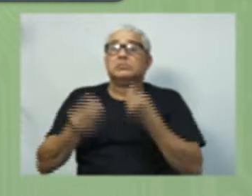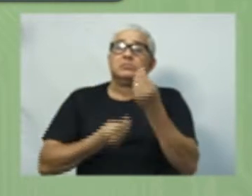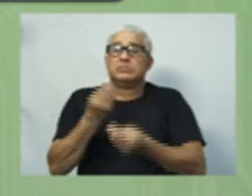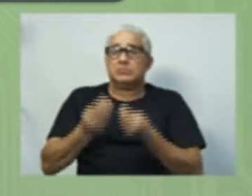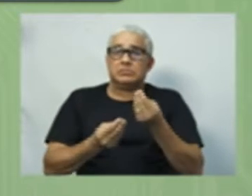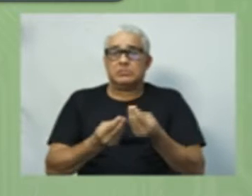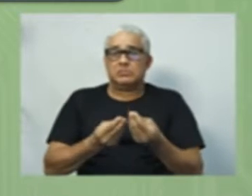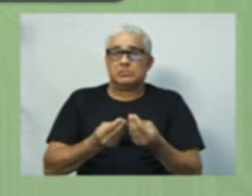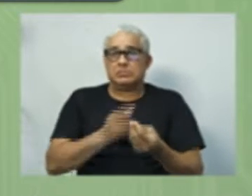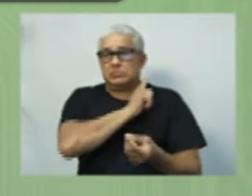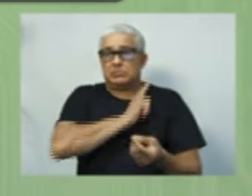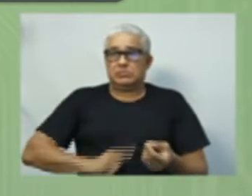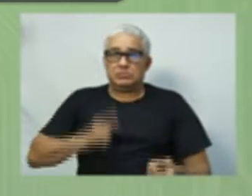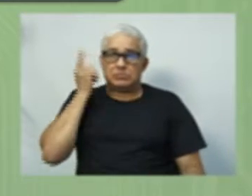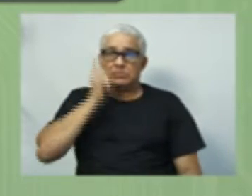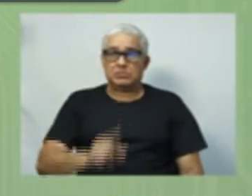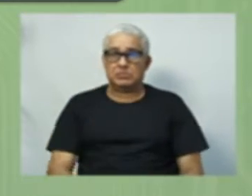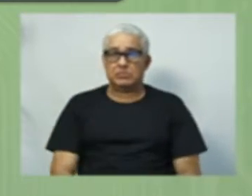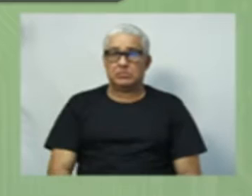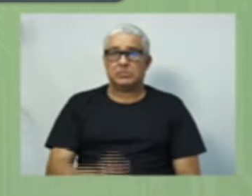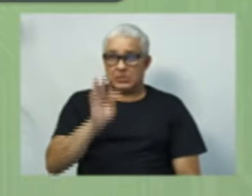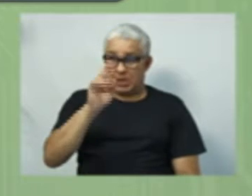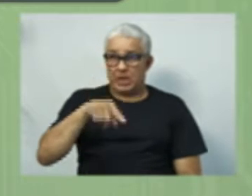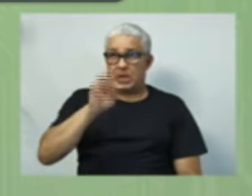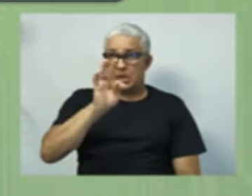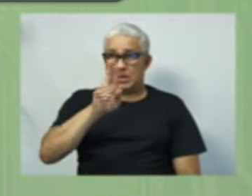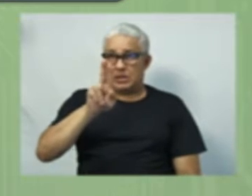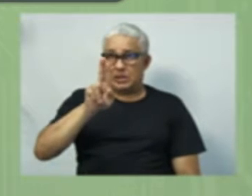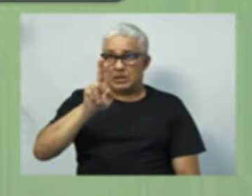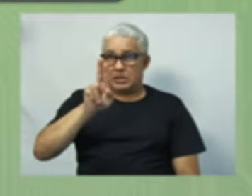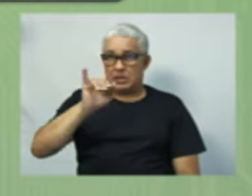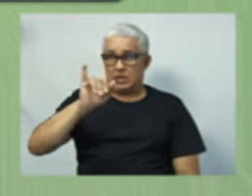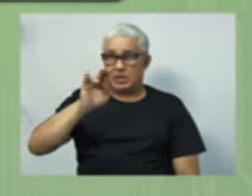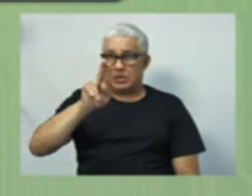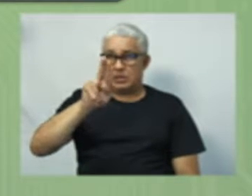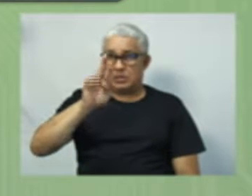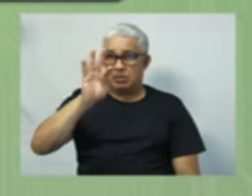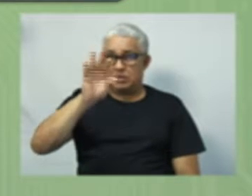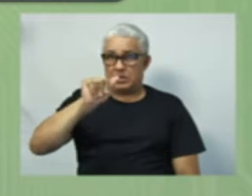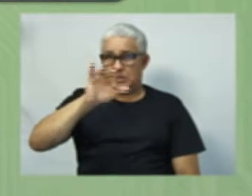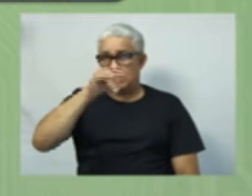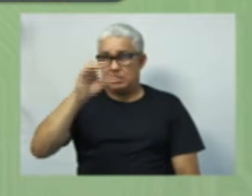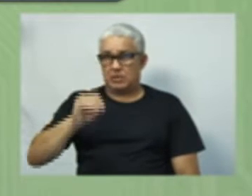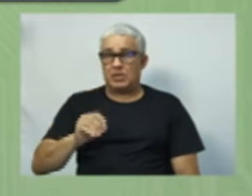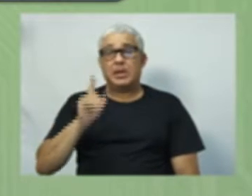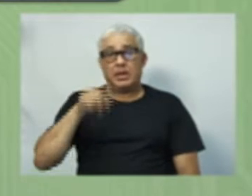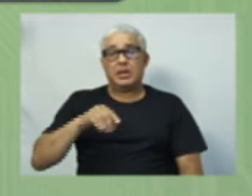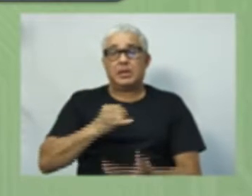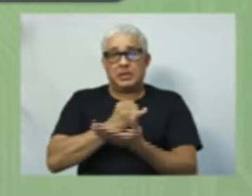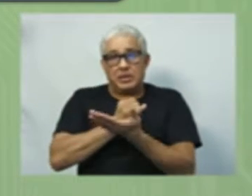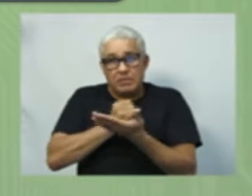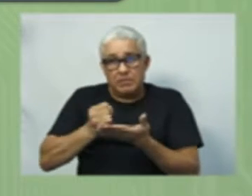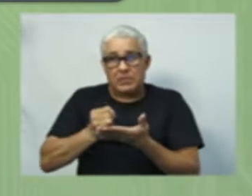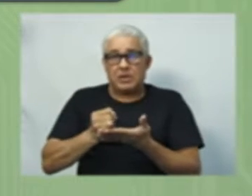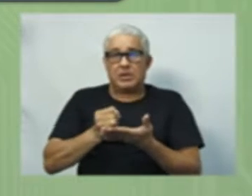pelo Estado? Através da tributação, através dos impostos cobrados aos consumidores,